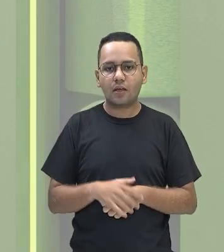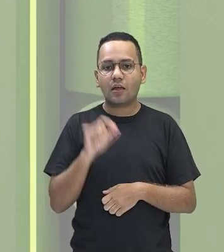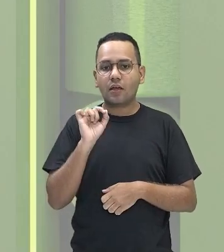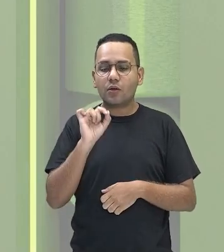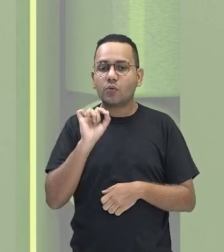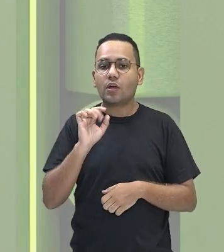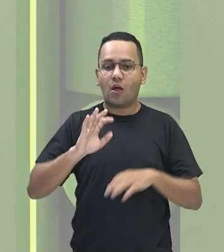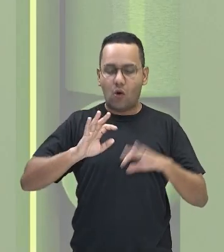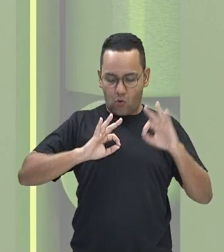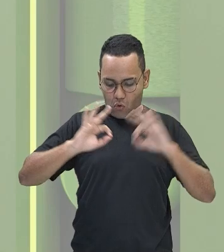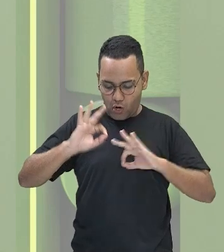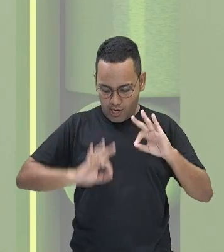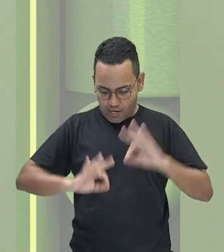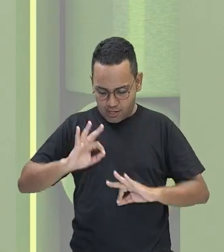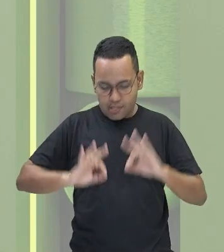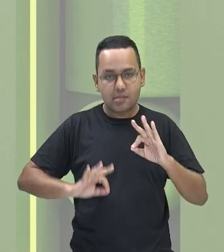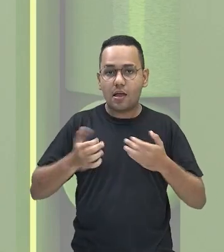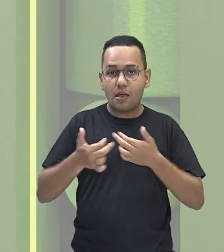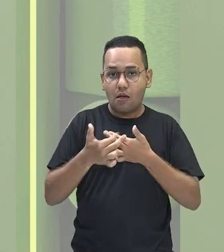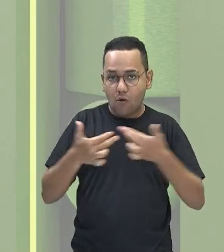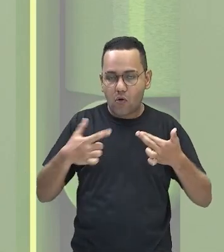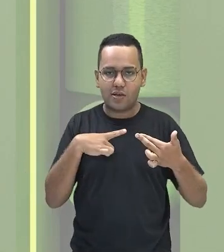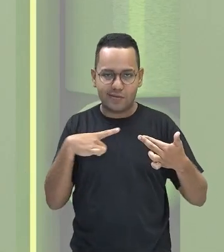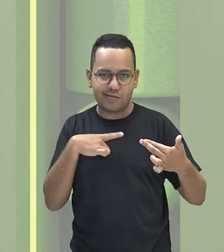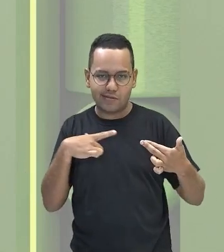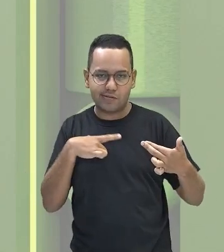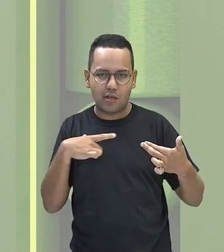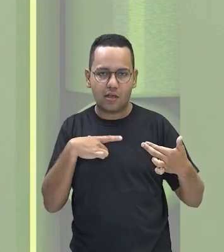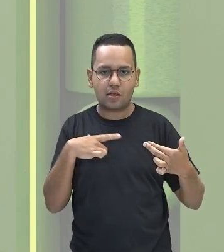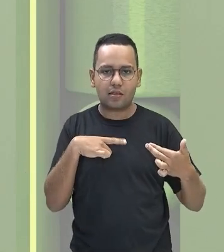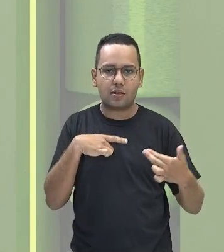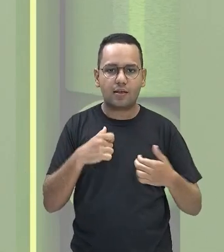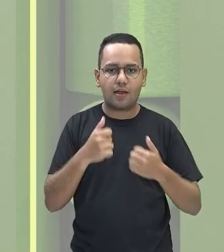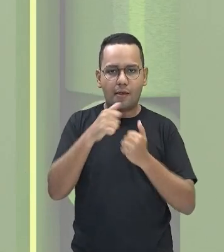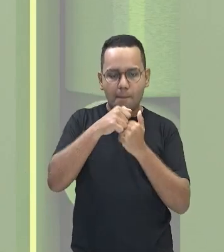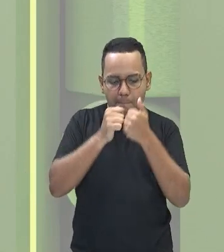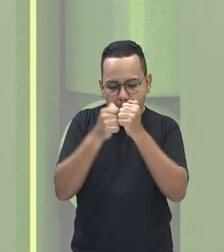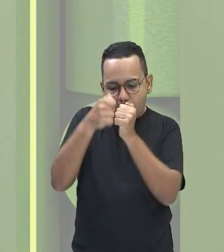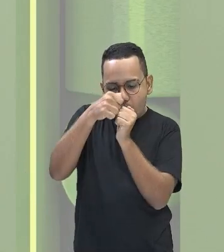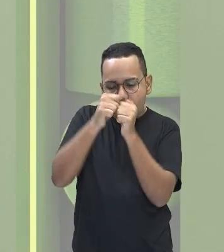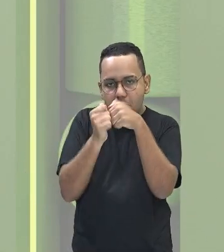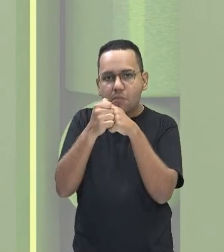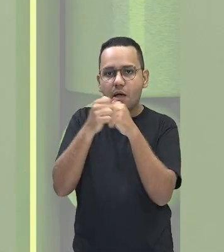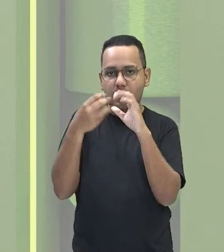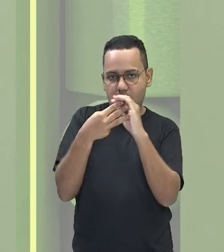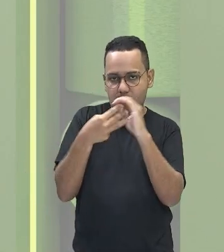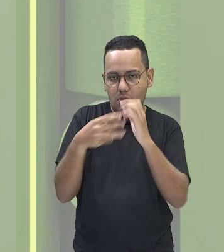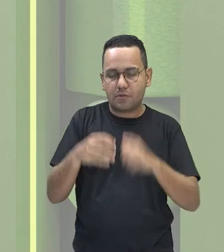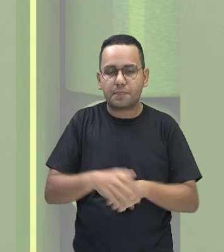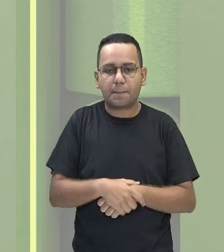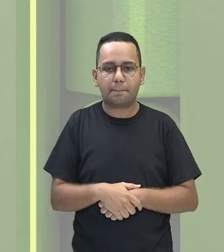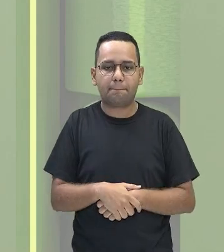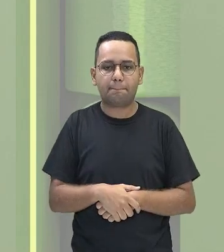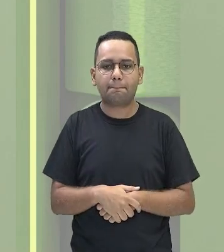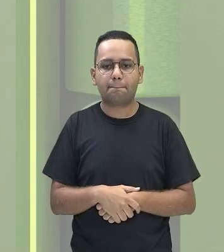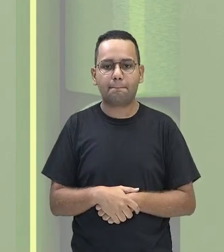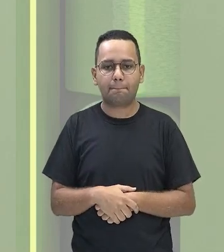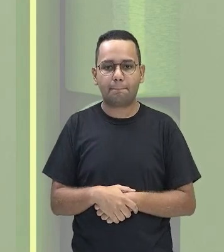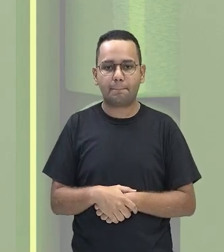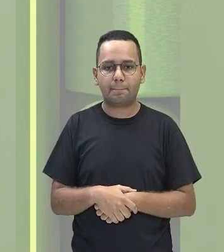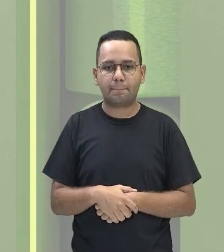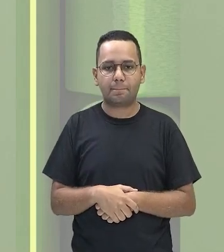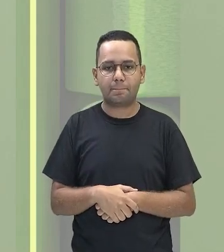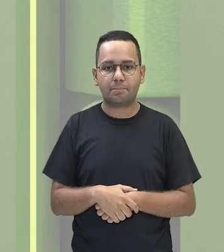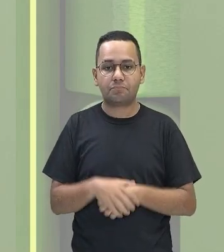nosso corpo, né? A principal função desse tecido é essa. Então pensa só comigo, se ele é um tecido que